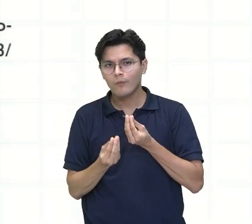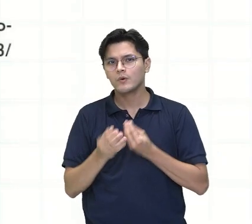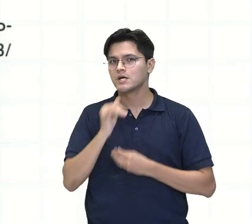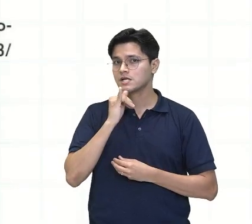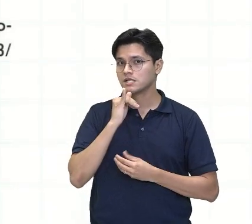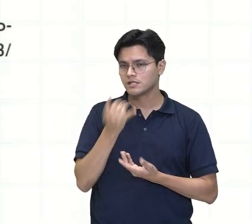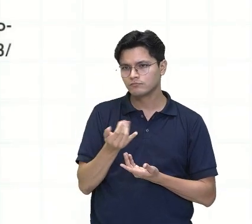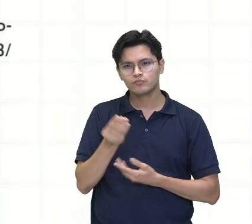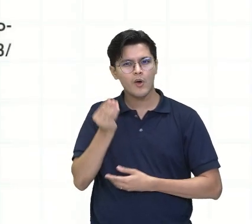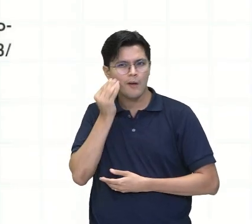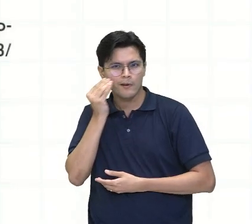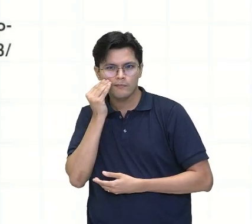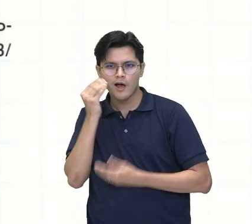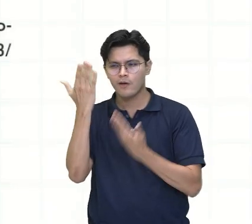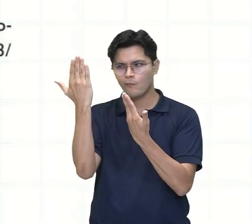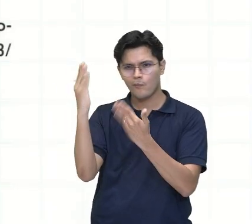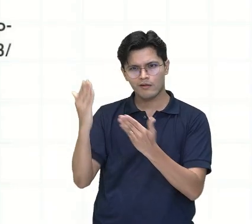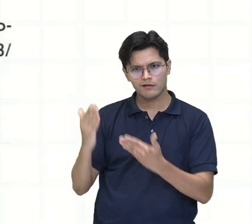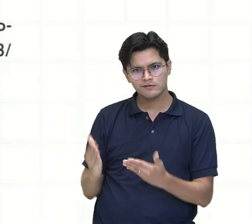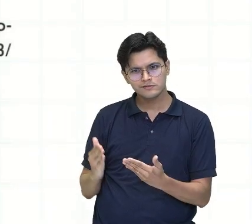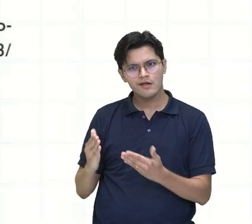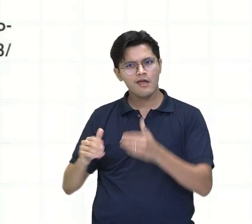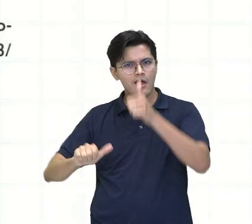observações, analisei as nossas análises, e o quê?